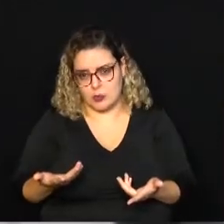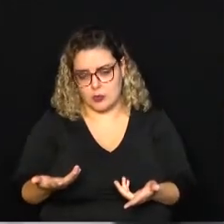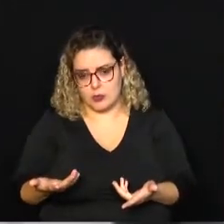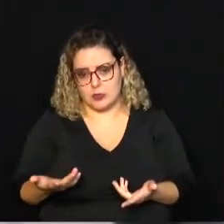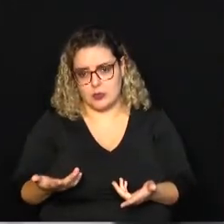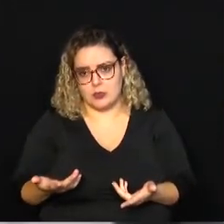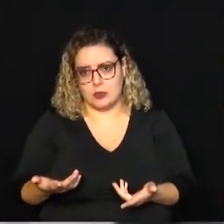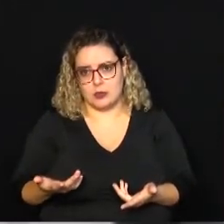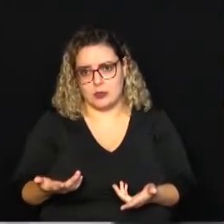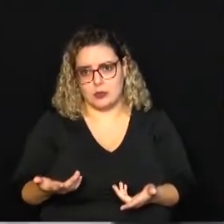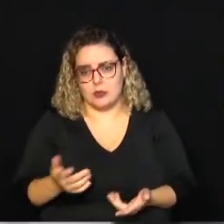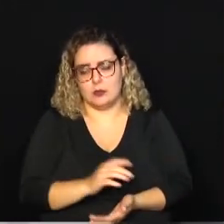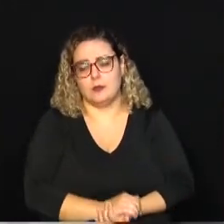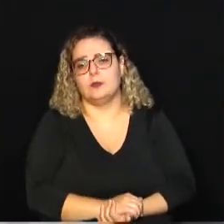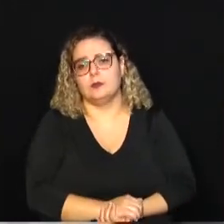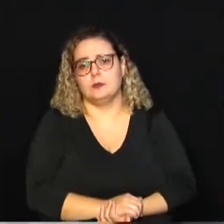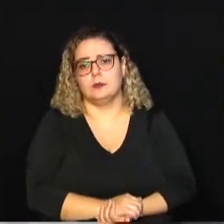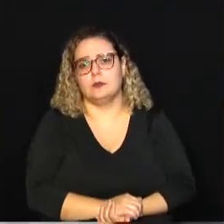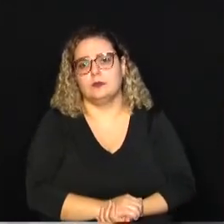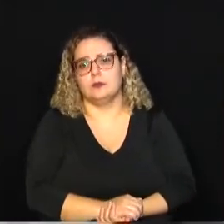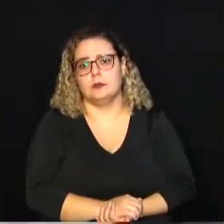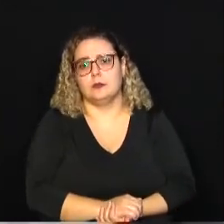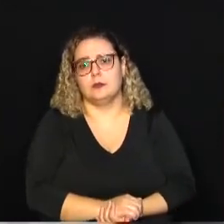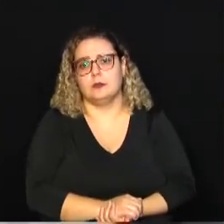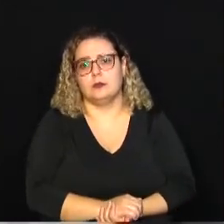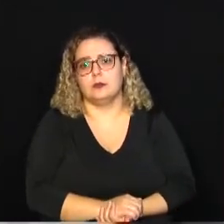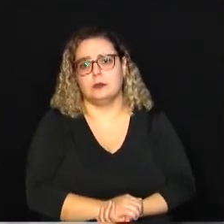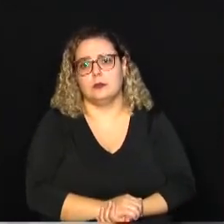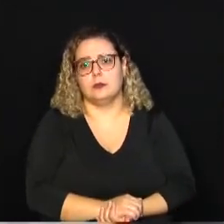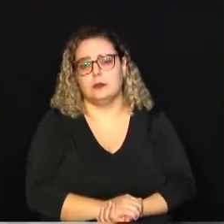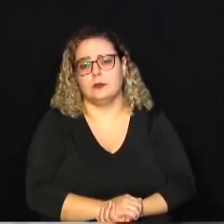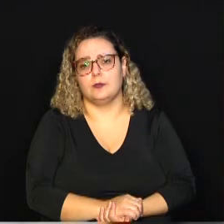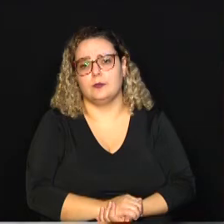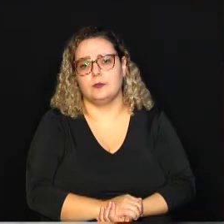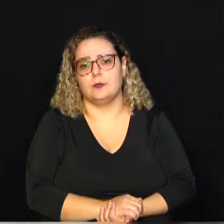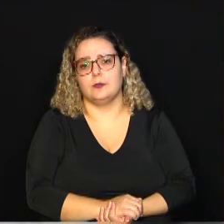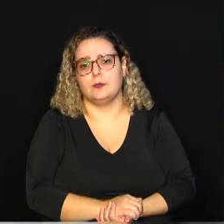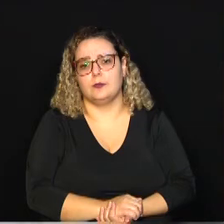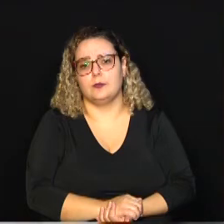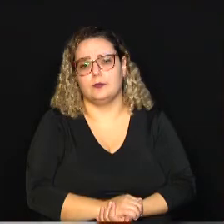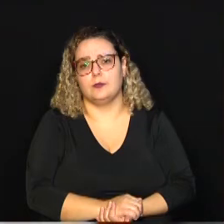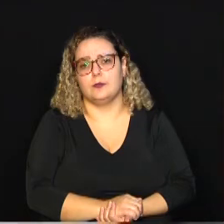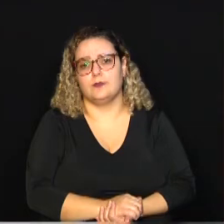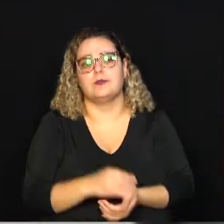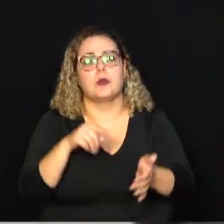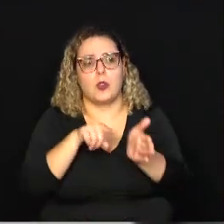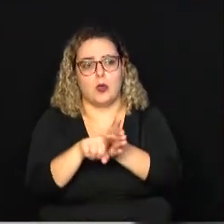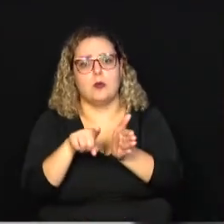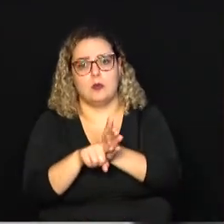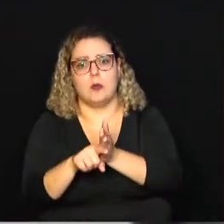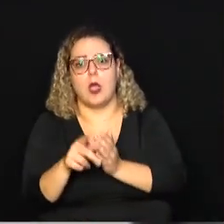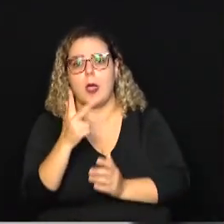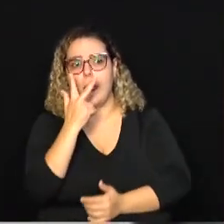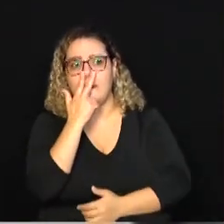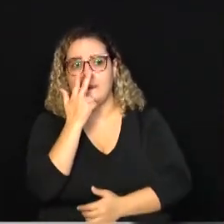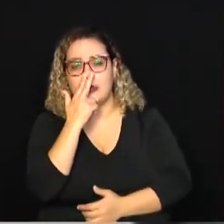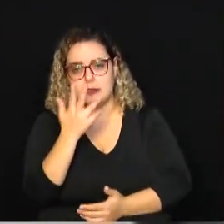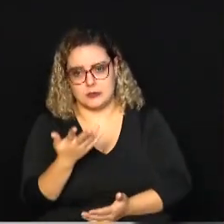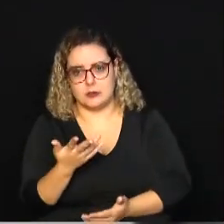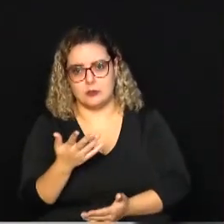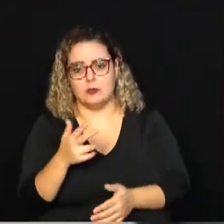ler... Nossa, chegaram bastante aqui. Mas são perguntas muito parecidas, tá? Por